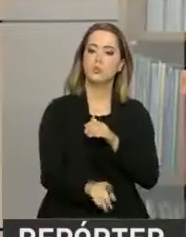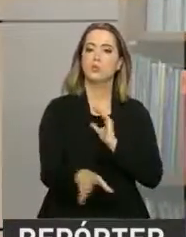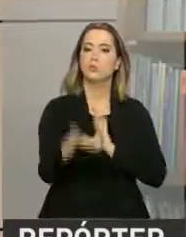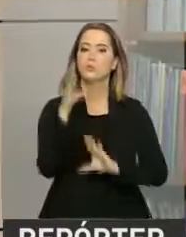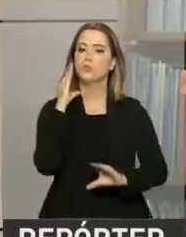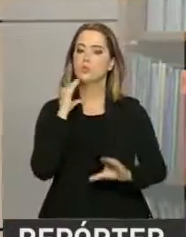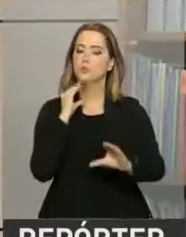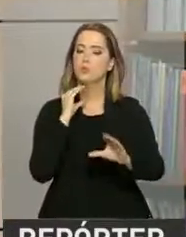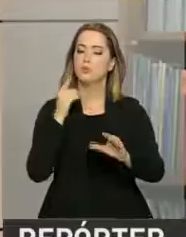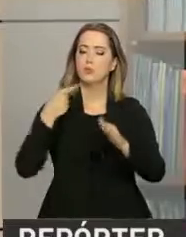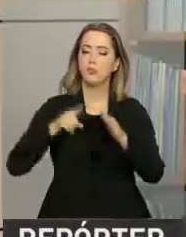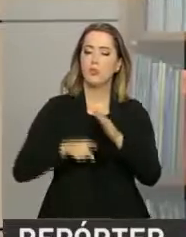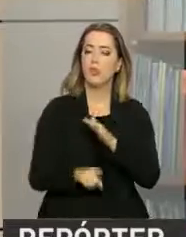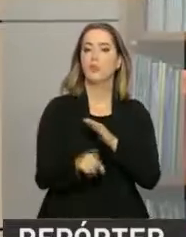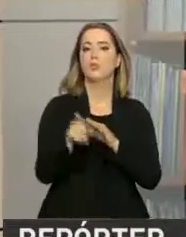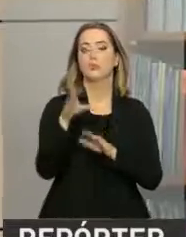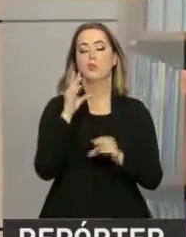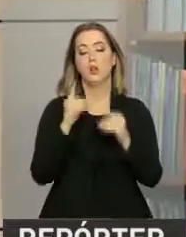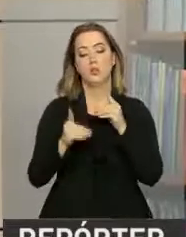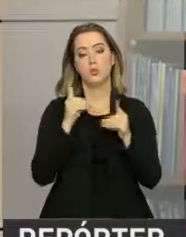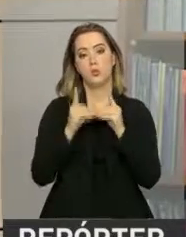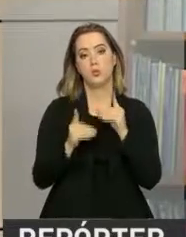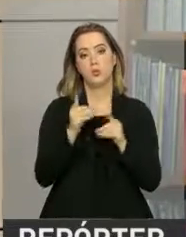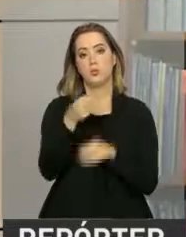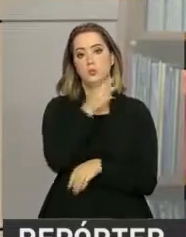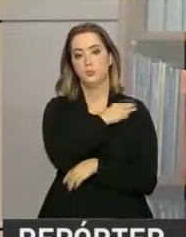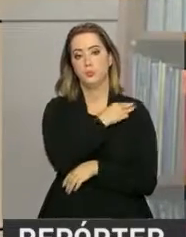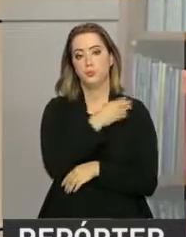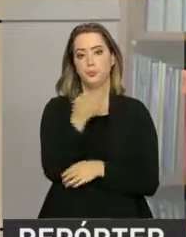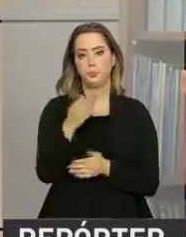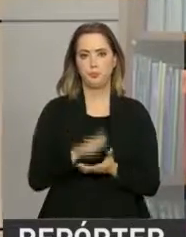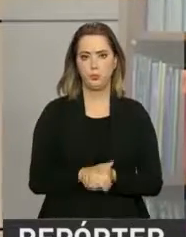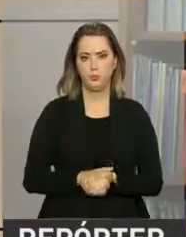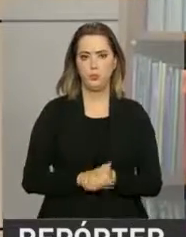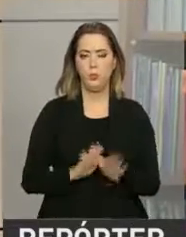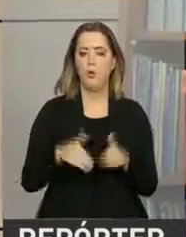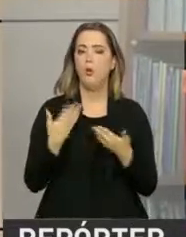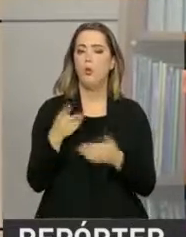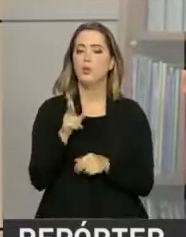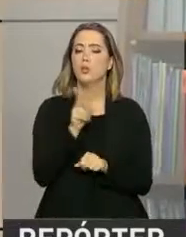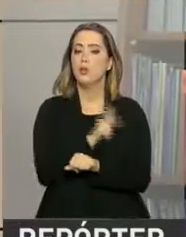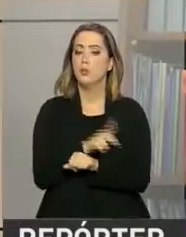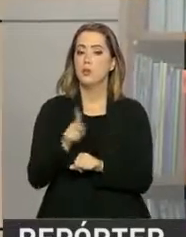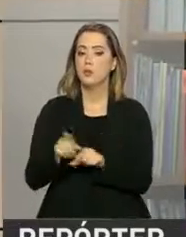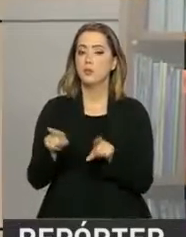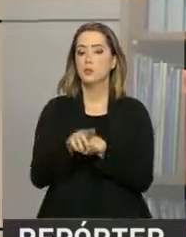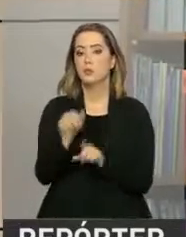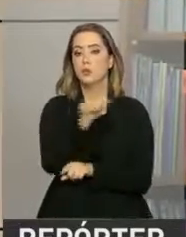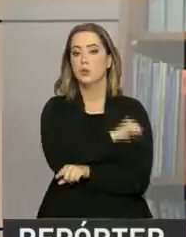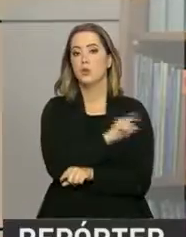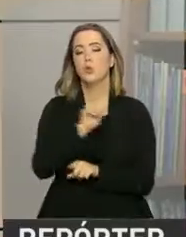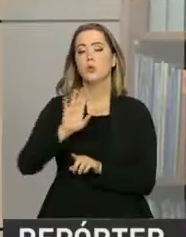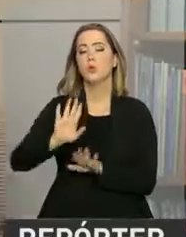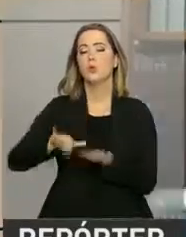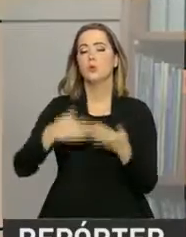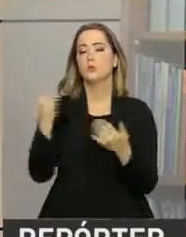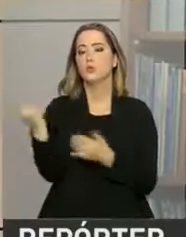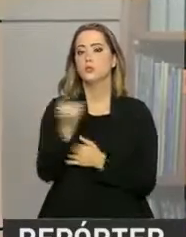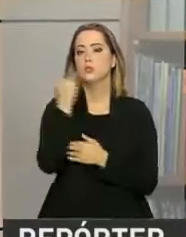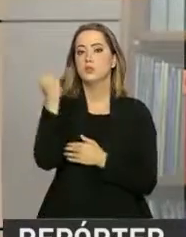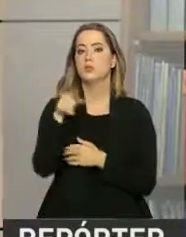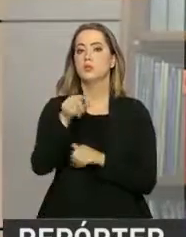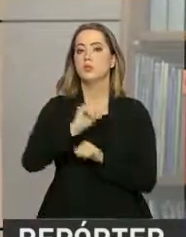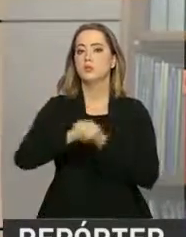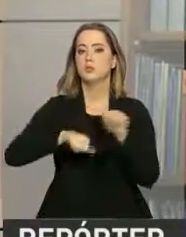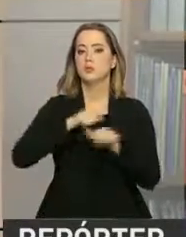inclusive, da reforma do ensino médio. E para os alunos e para os professores que estão ali dentro de sala de aula, qual que é a importância dessas mudanças todas?